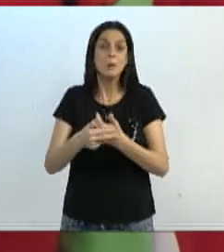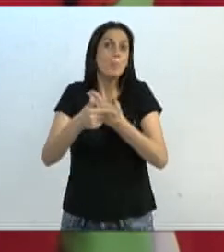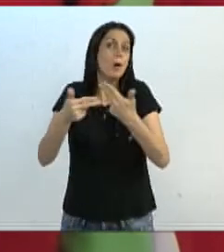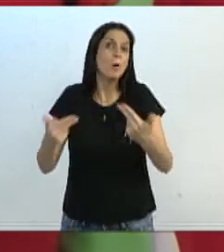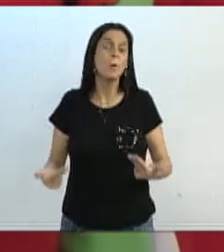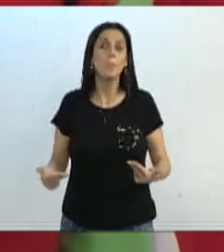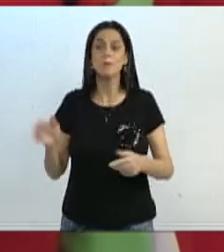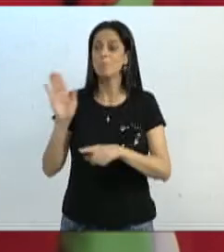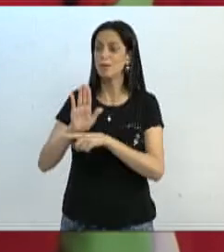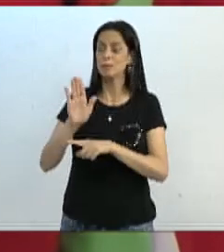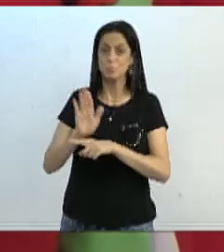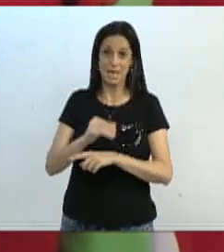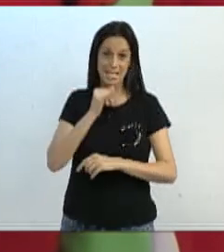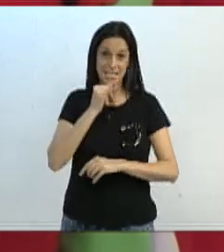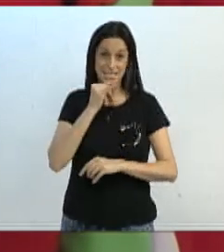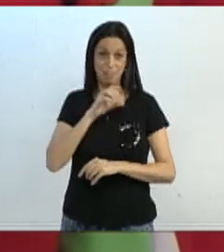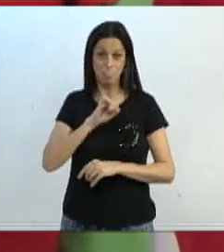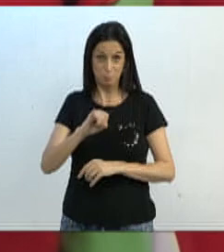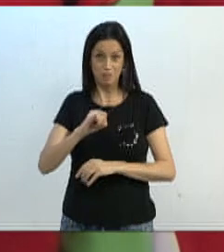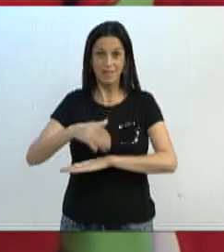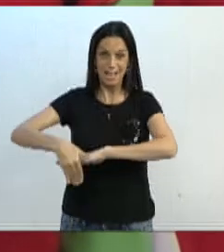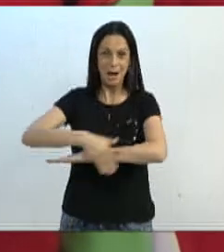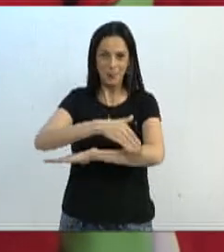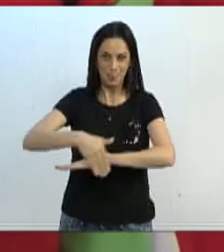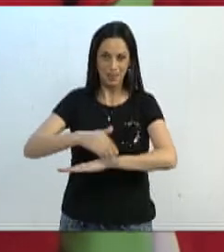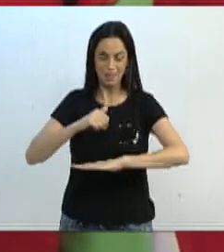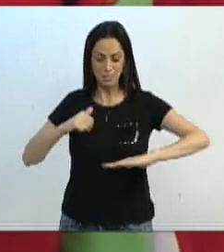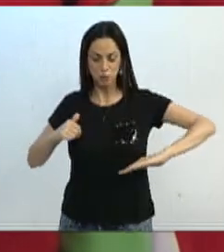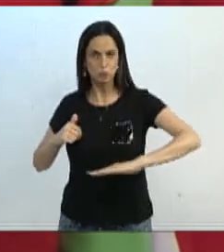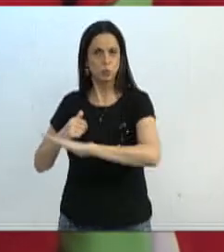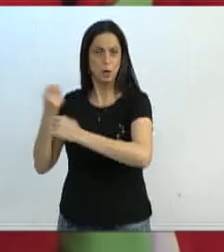sistema viário da cidade. Da forma em que está, nós estamos só